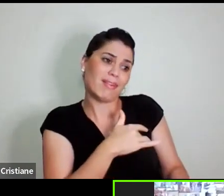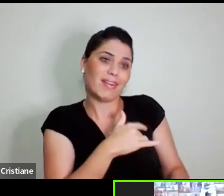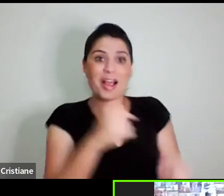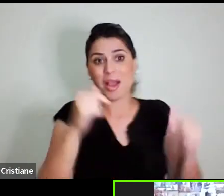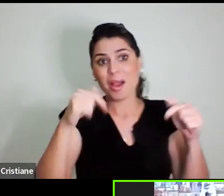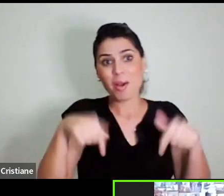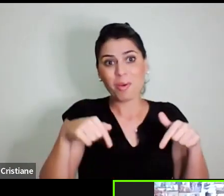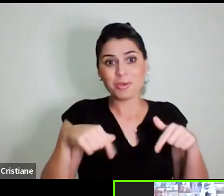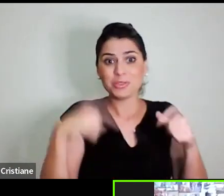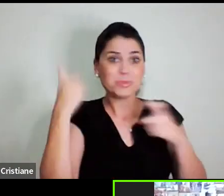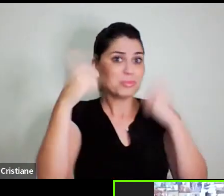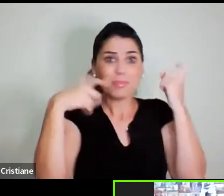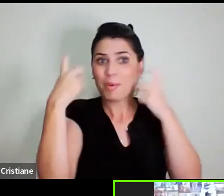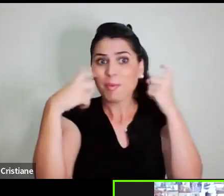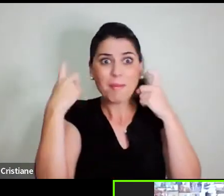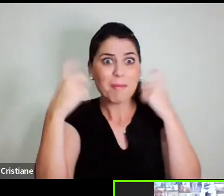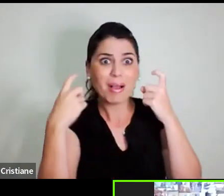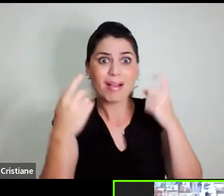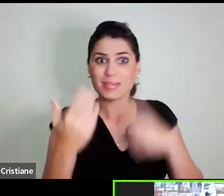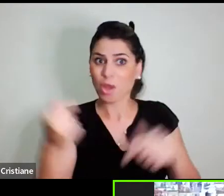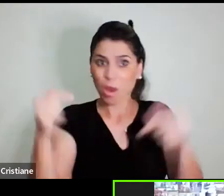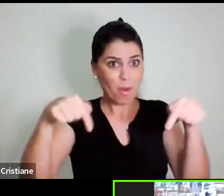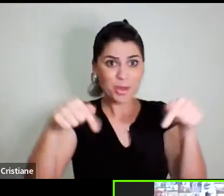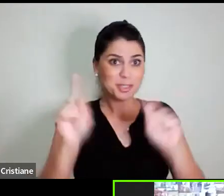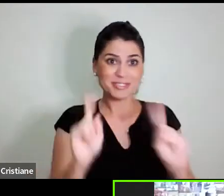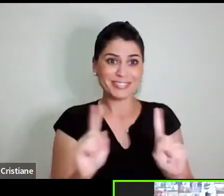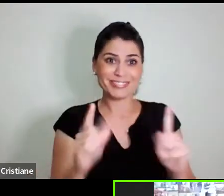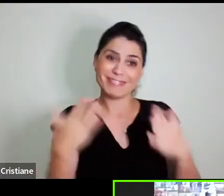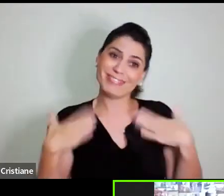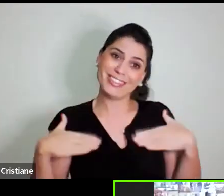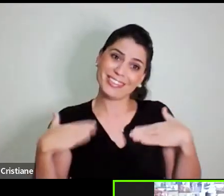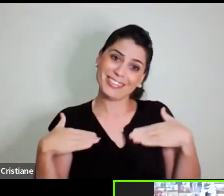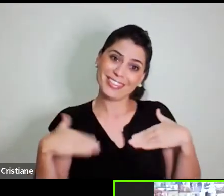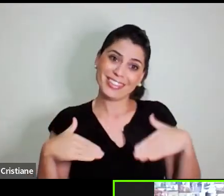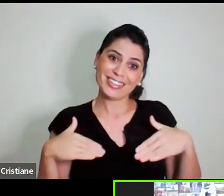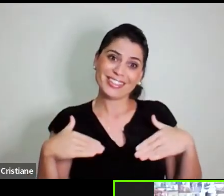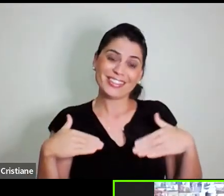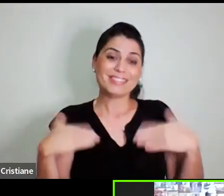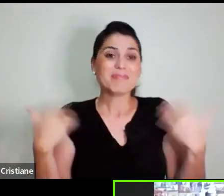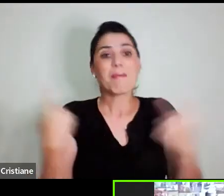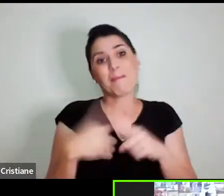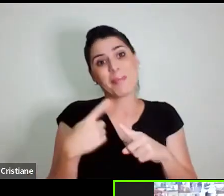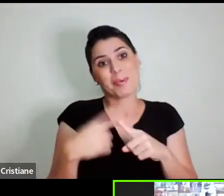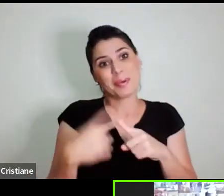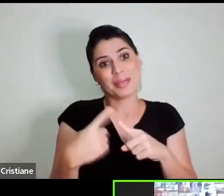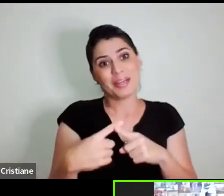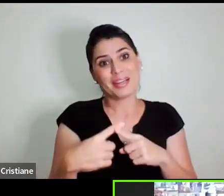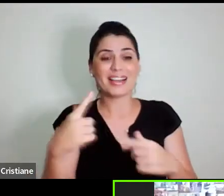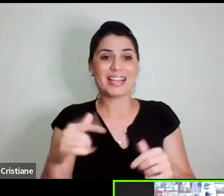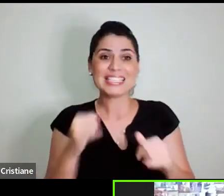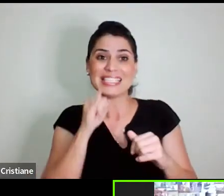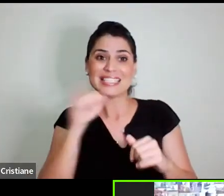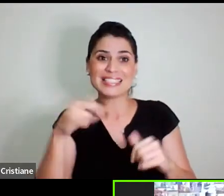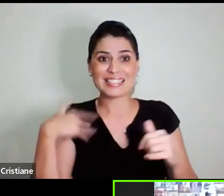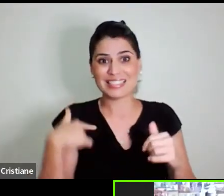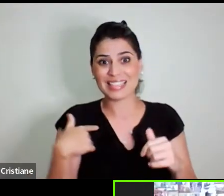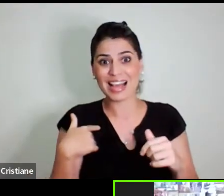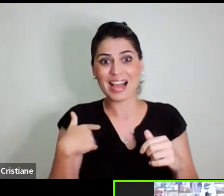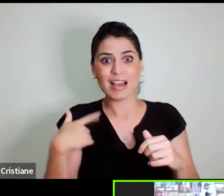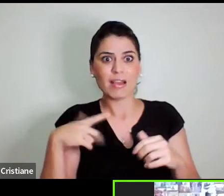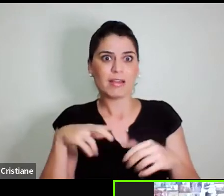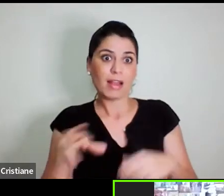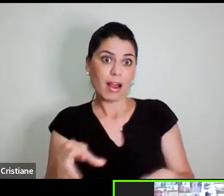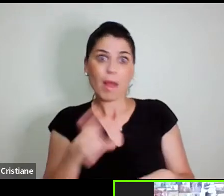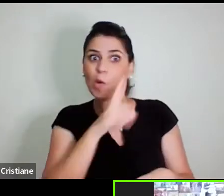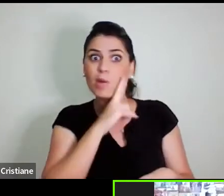ficar todo mundo nervoso, né? O meu filho que vai me receber lá onde eu vou e os que ficavam aqui. Lembra que a senhora não pode comer nada na rua,